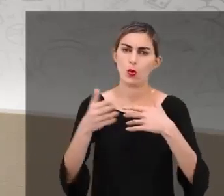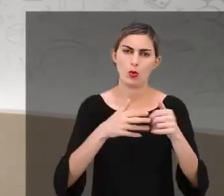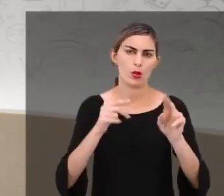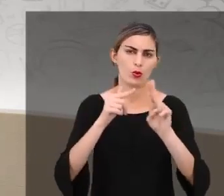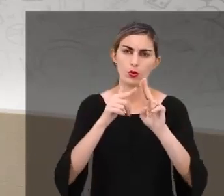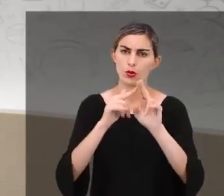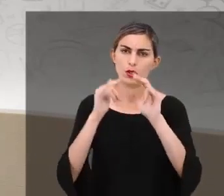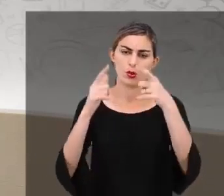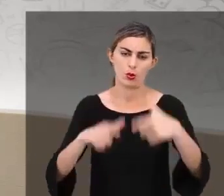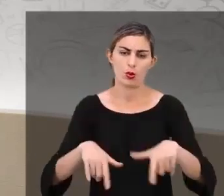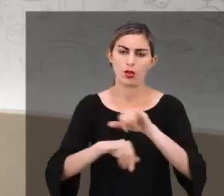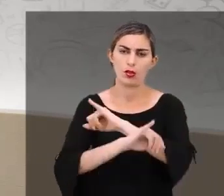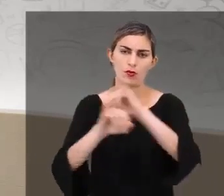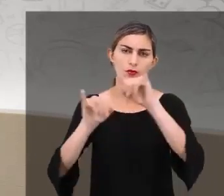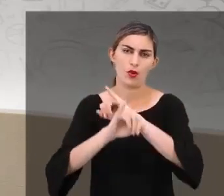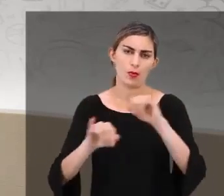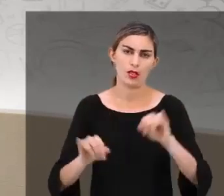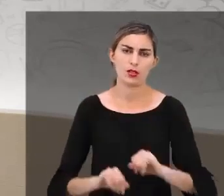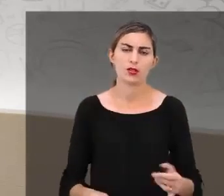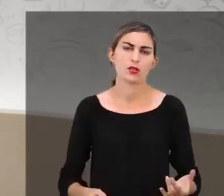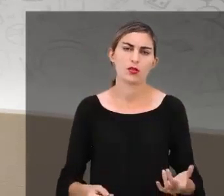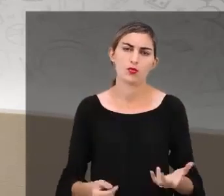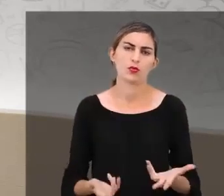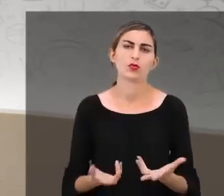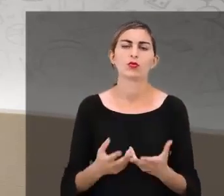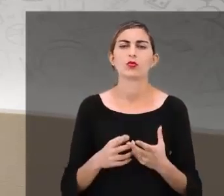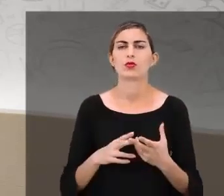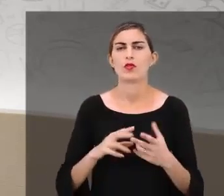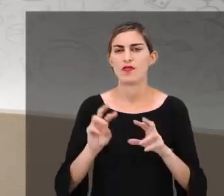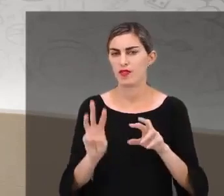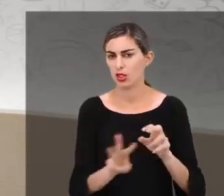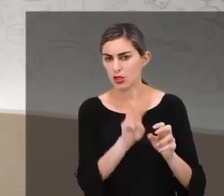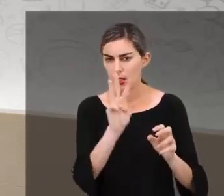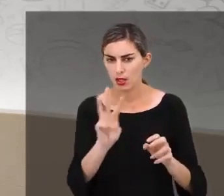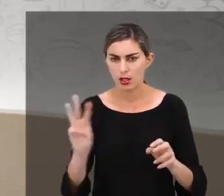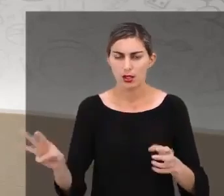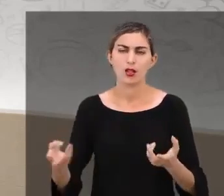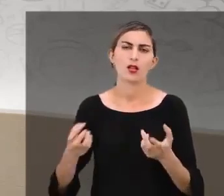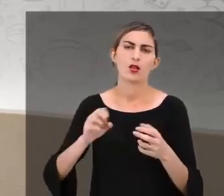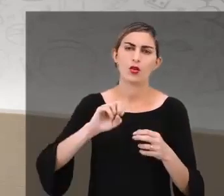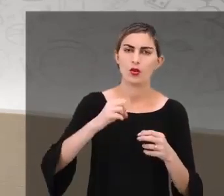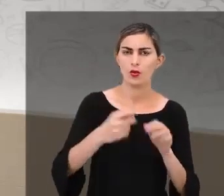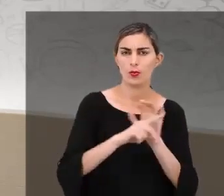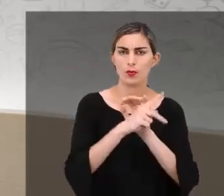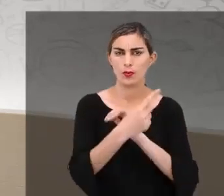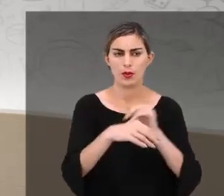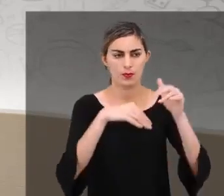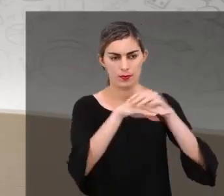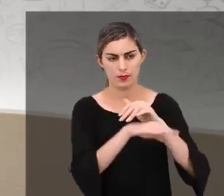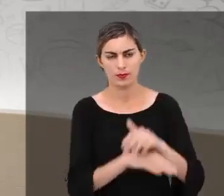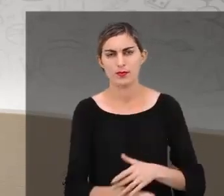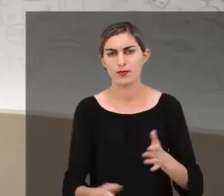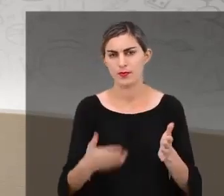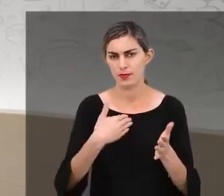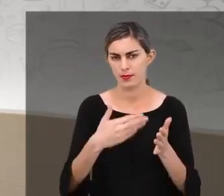informação, seja em meio físico ou em meio virtual. Então, para que fazer mediação